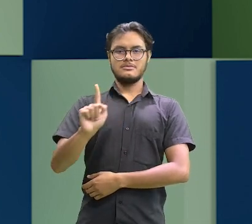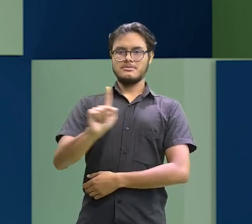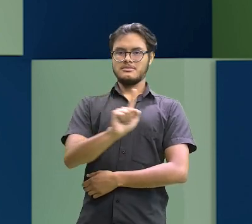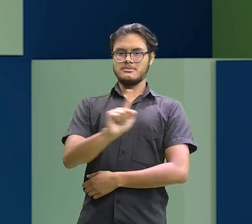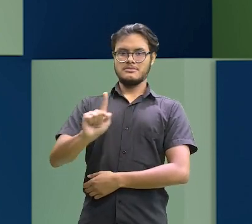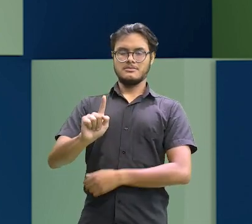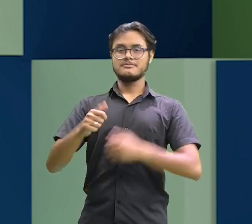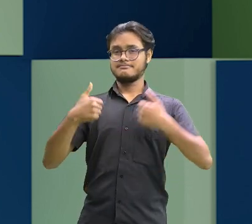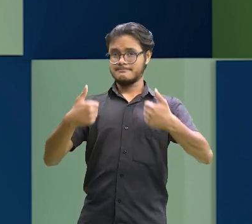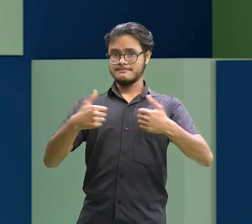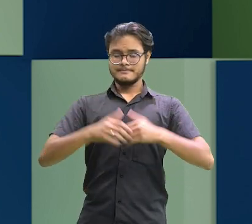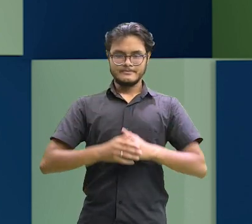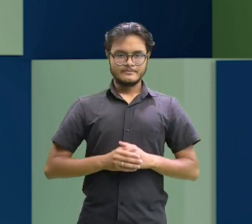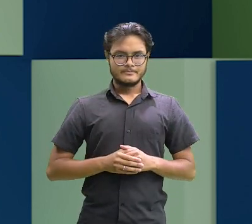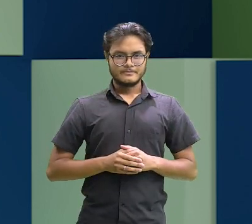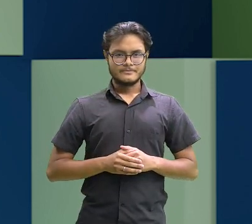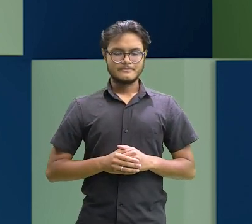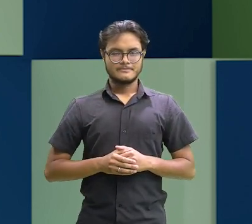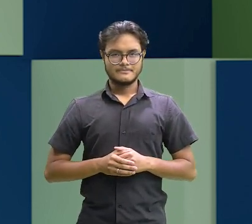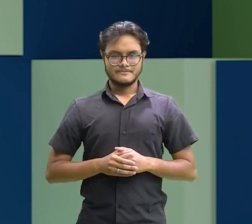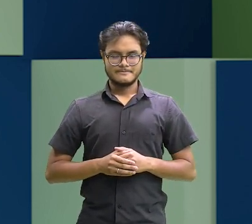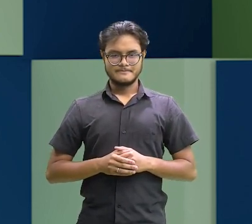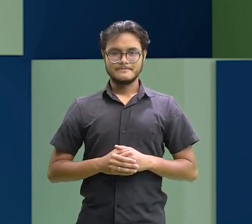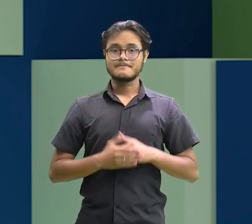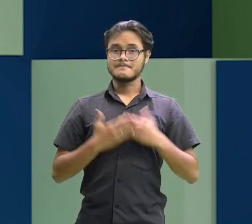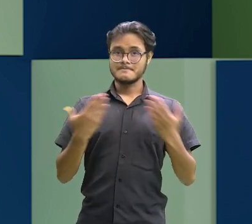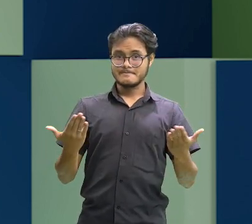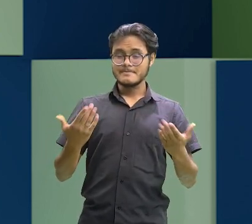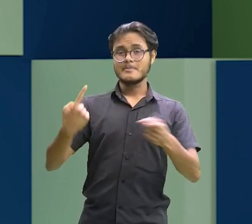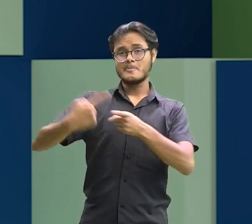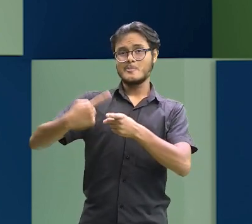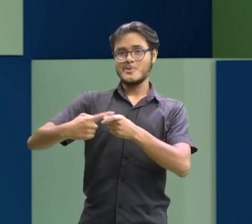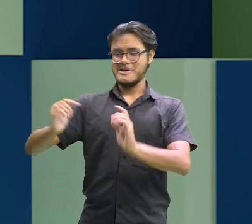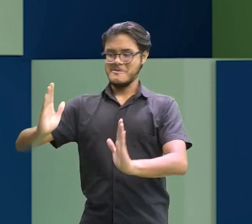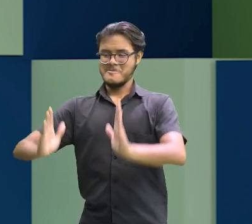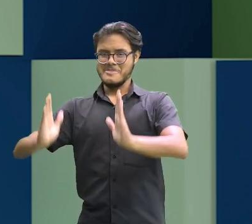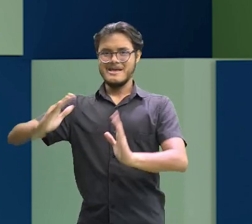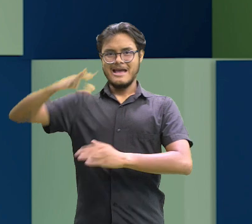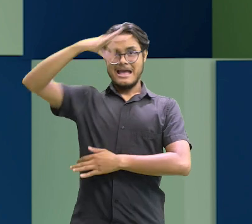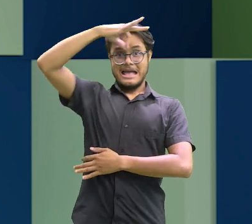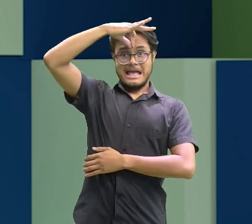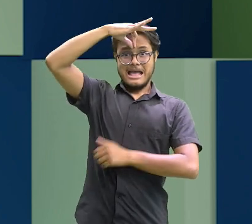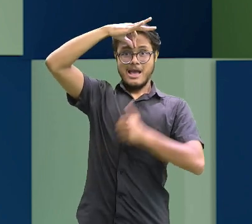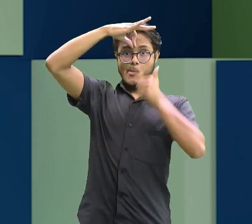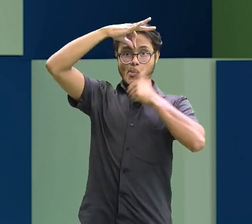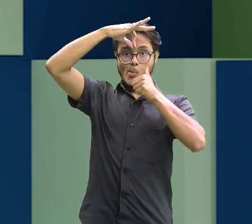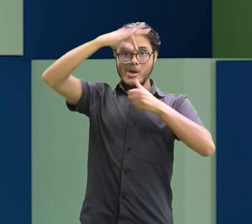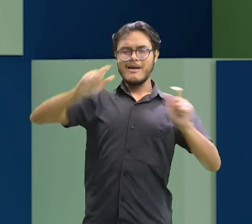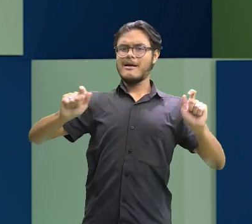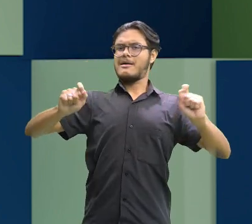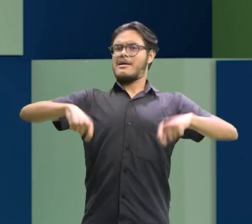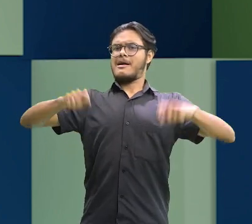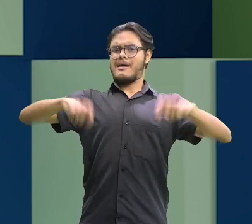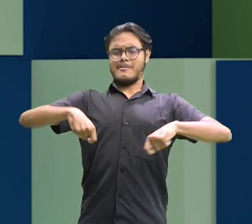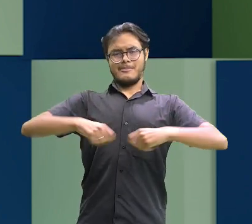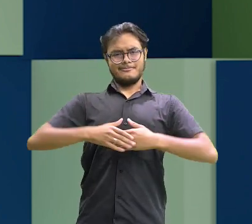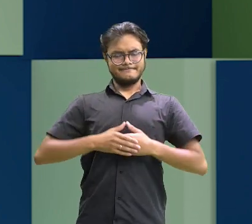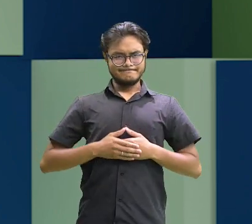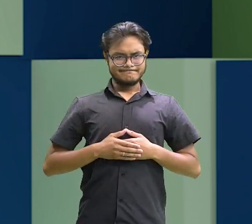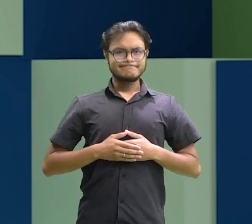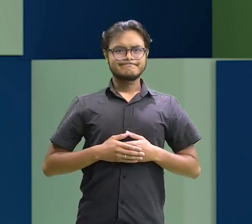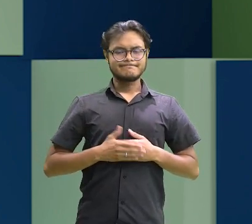nenhum. Beleza, pessoal? Viram por quê? Porque é o período de secreção, é o período que ela também vai estar ovulando. Então, é um